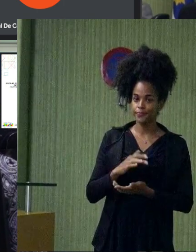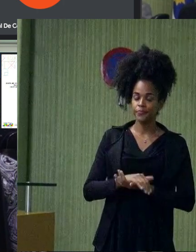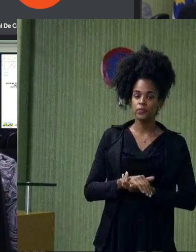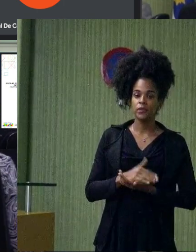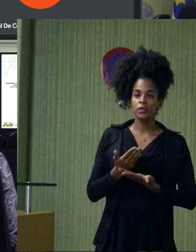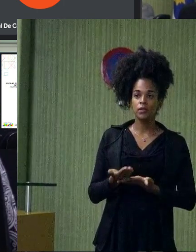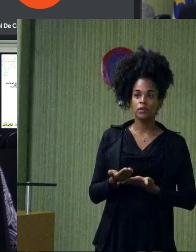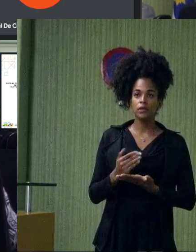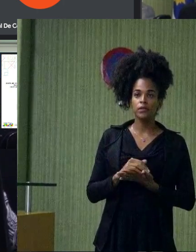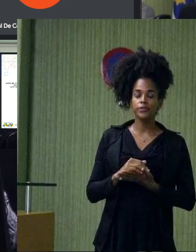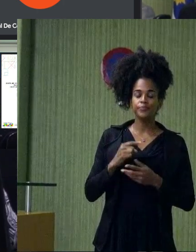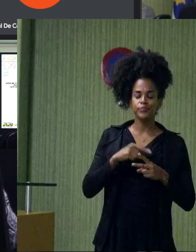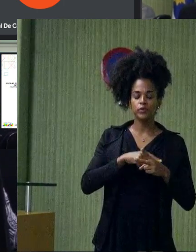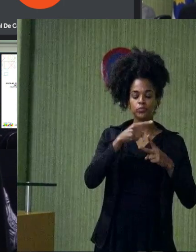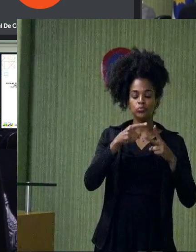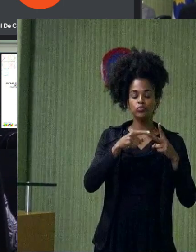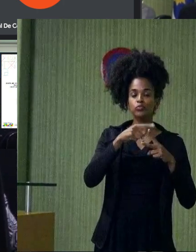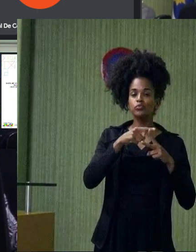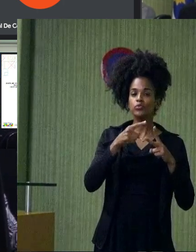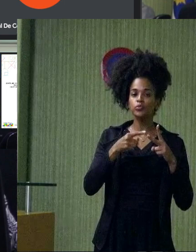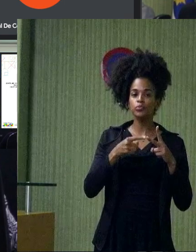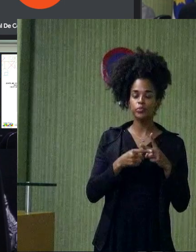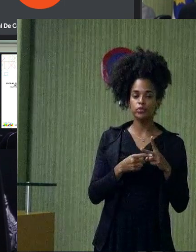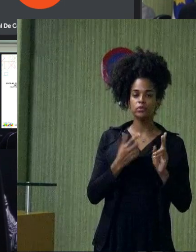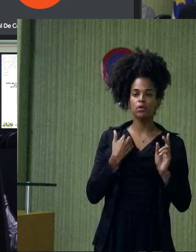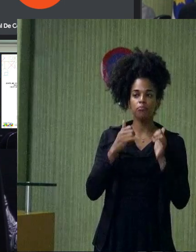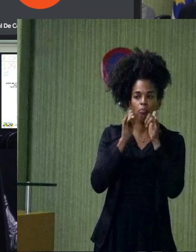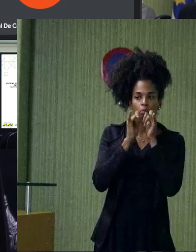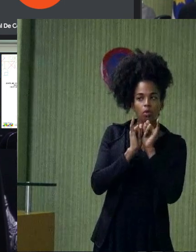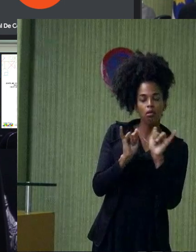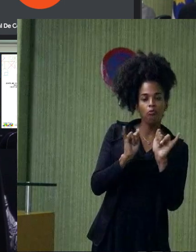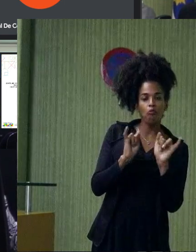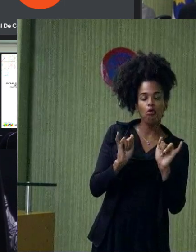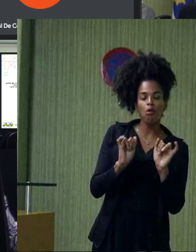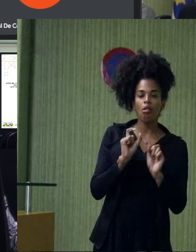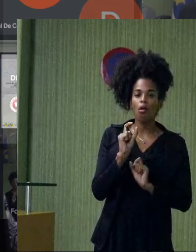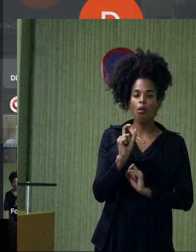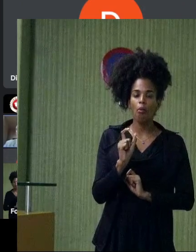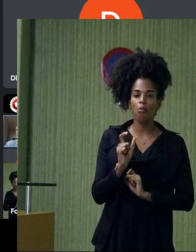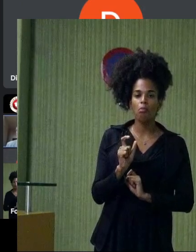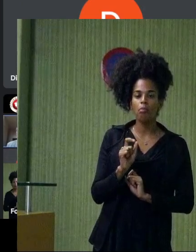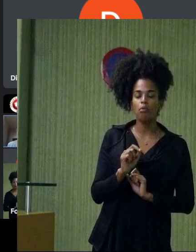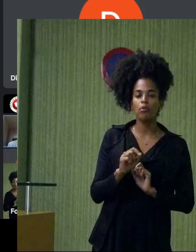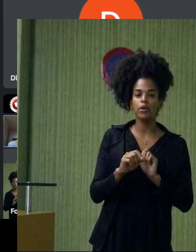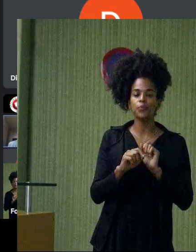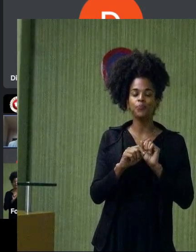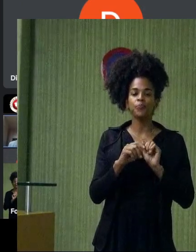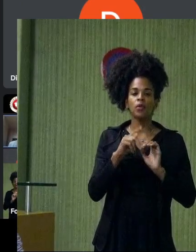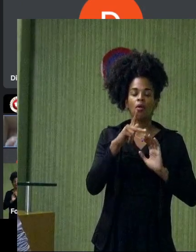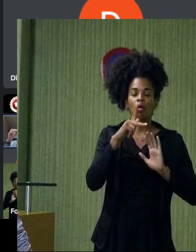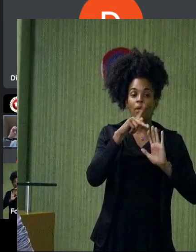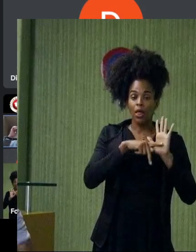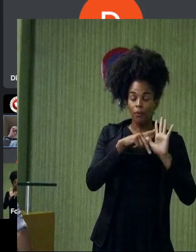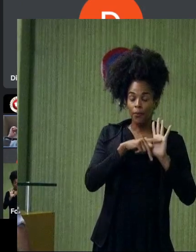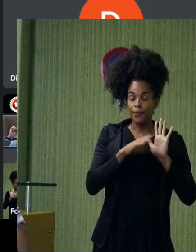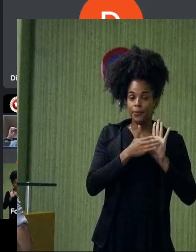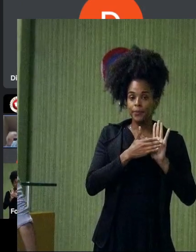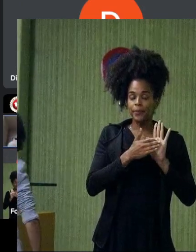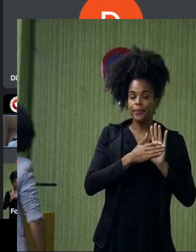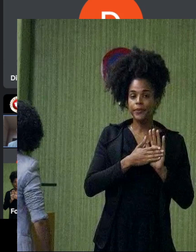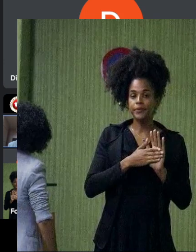ministério de educação Então por determinação de uma portaria eh ministerial a portaria número